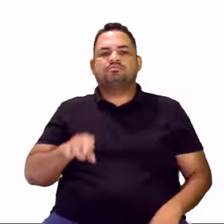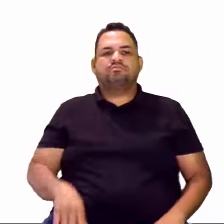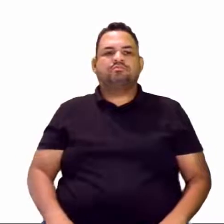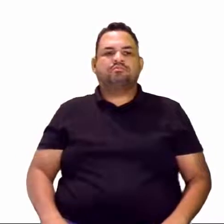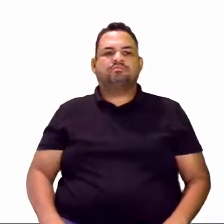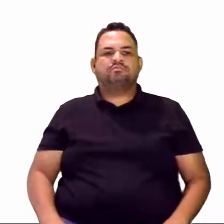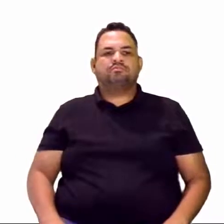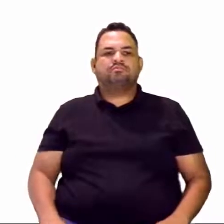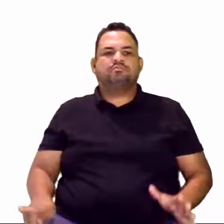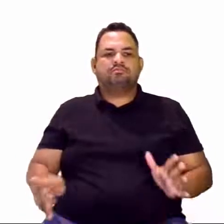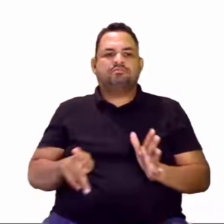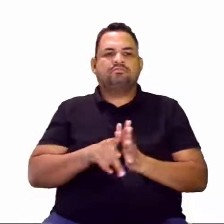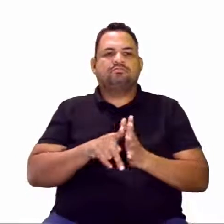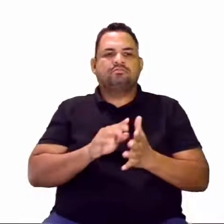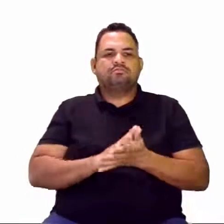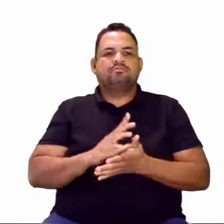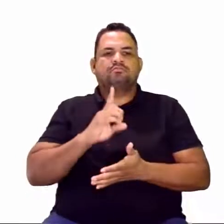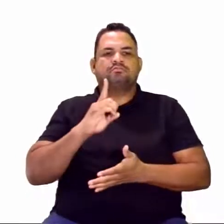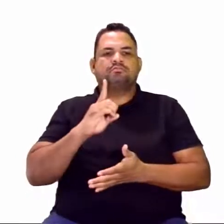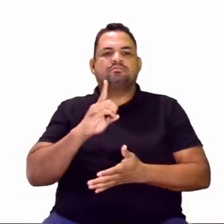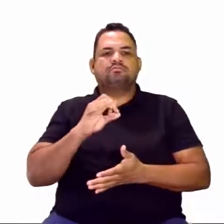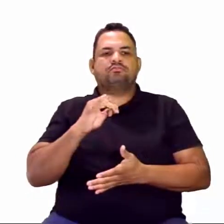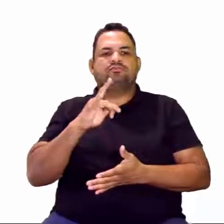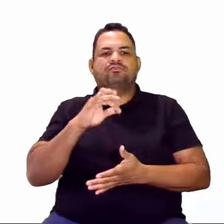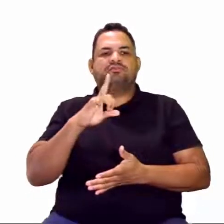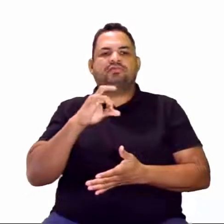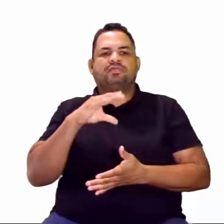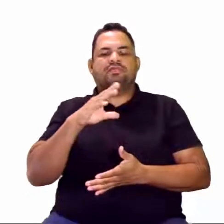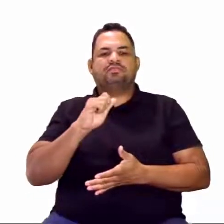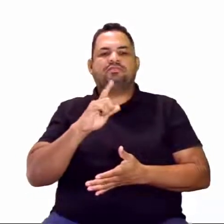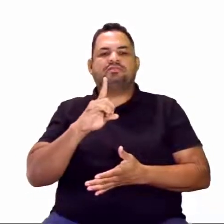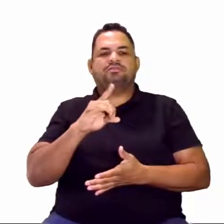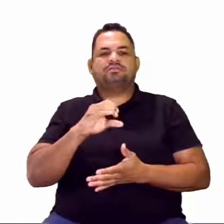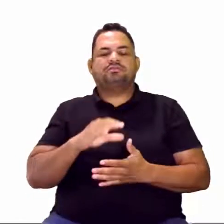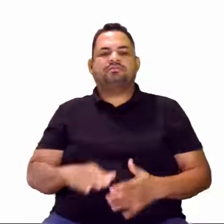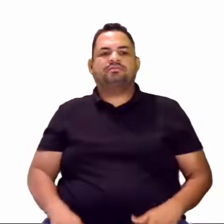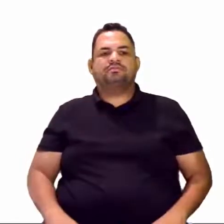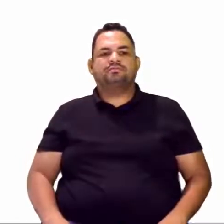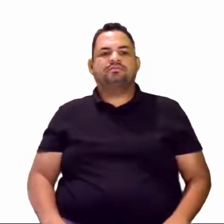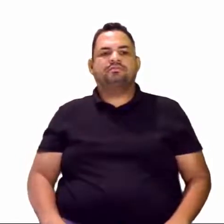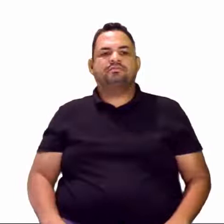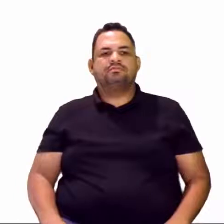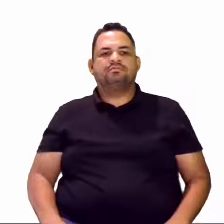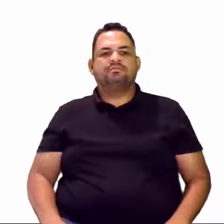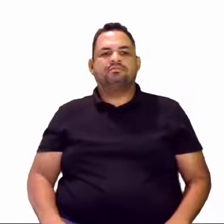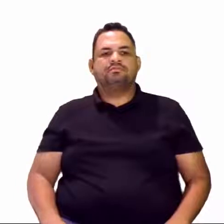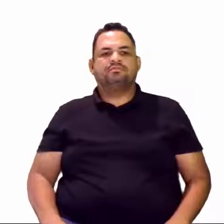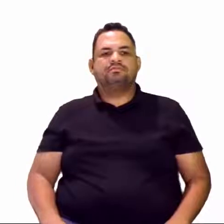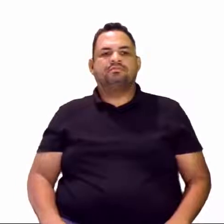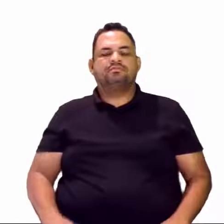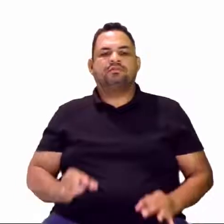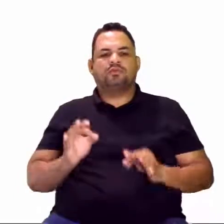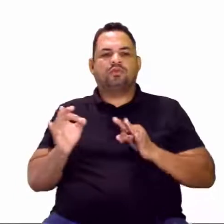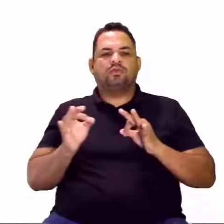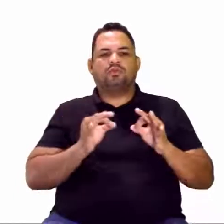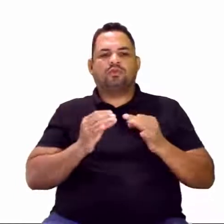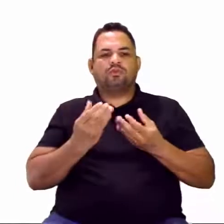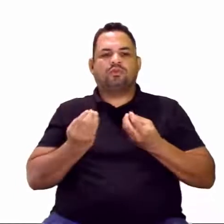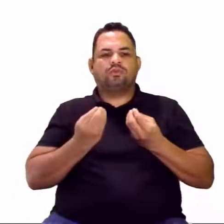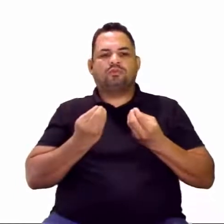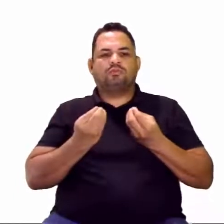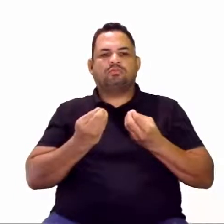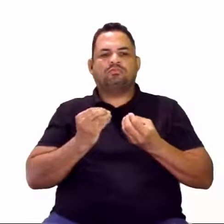que essa propriedade trata-se da divisibilidade? Letra C, a